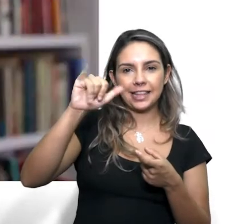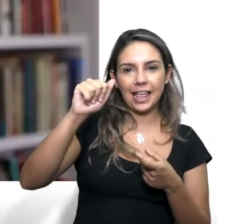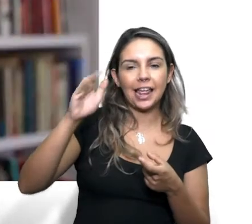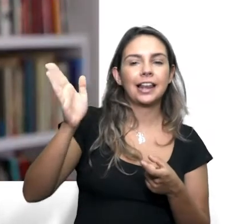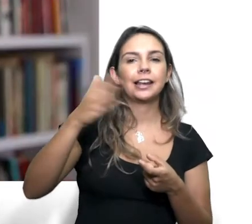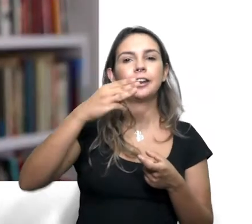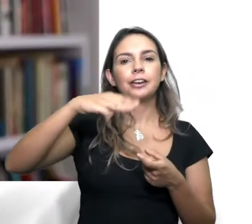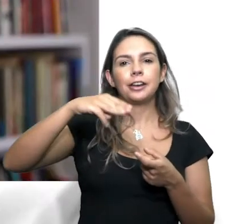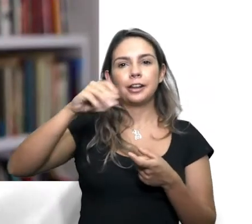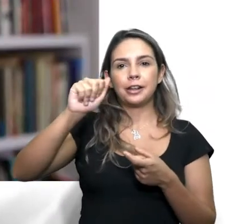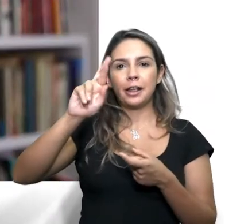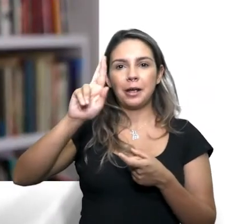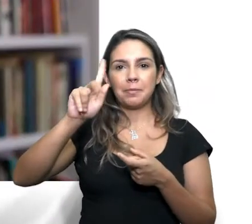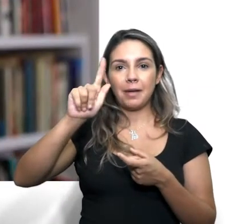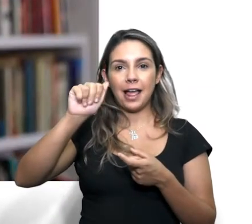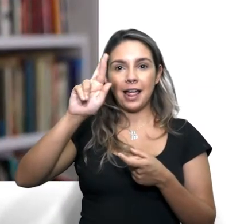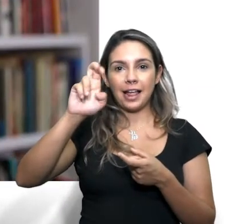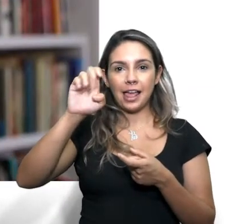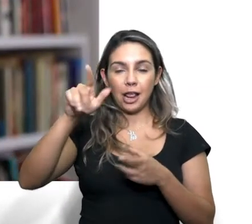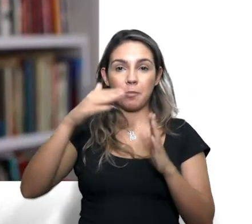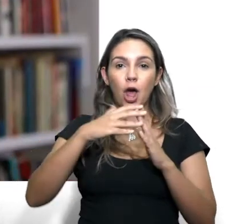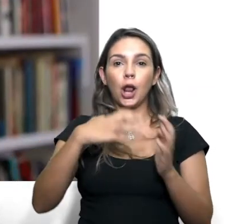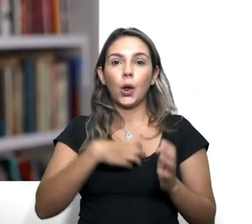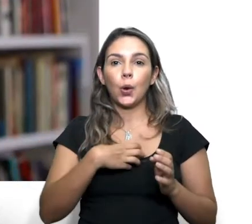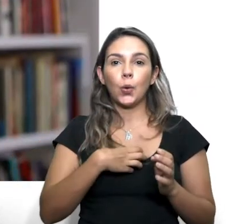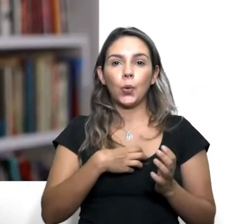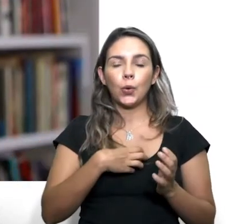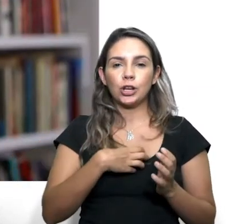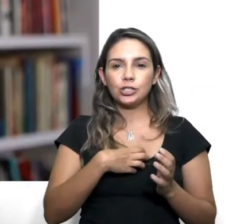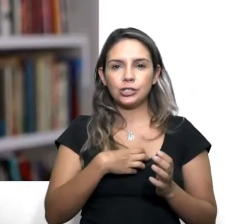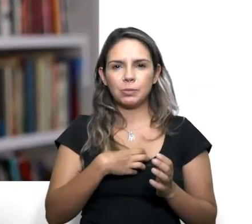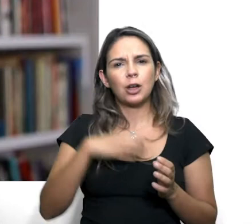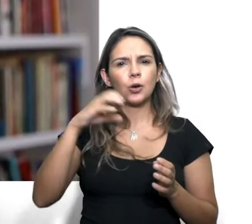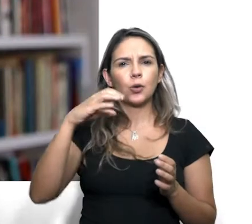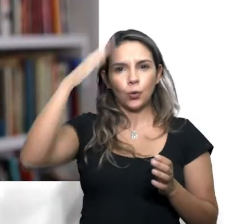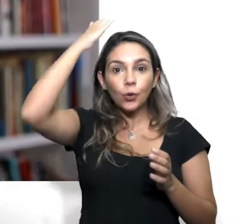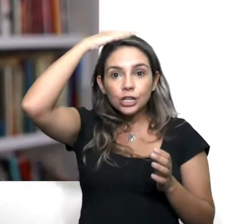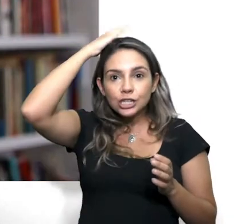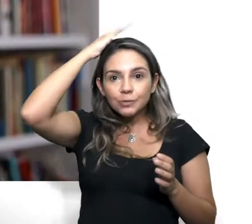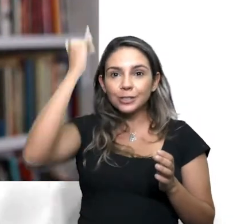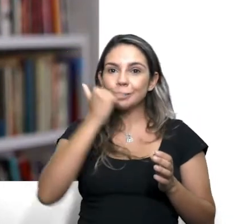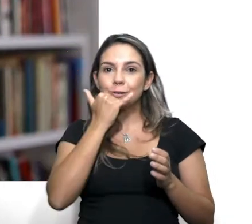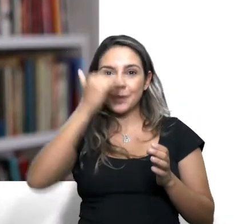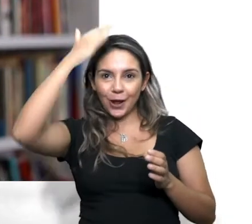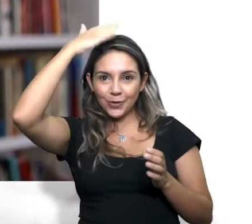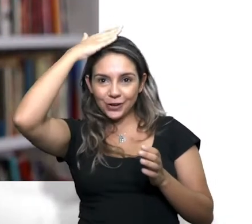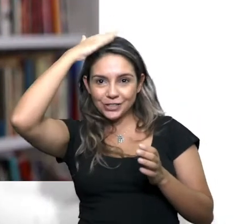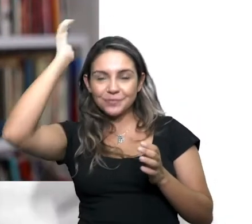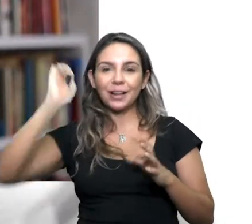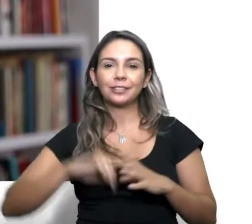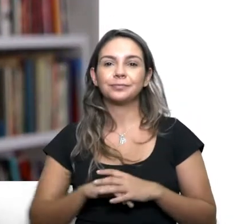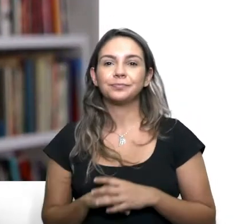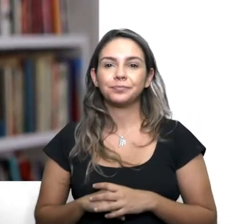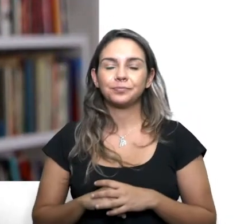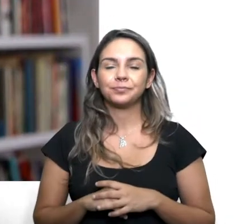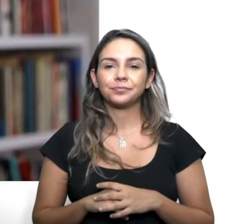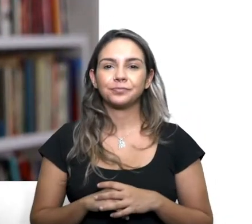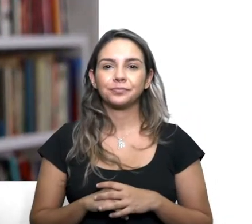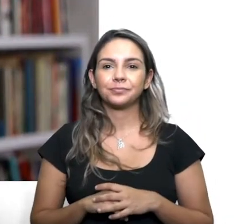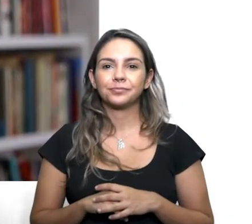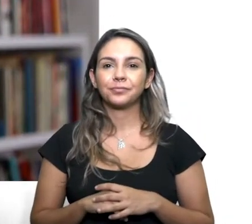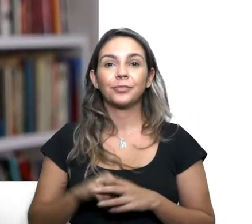Caldas Fux, de Curitiba, a Dali, Angola está aqui, ótimo.